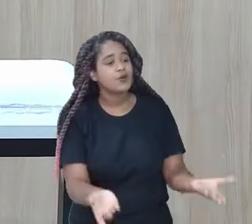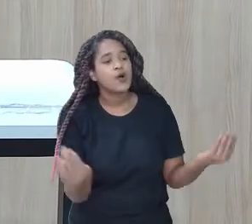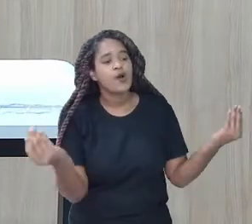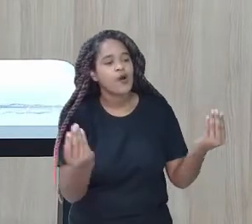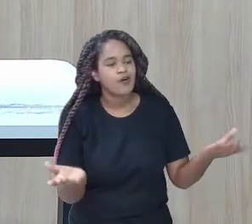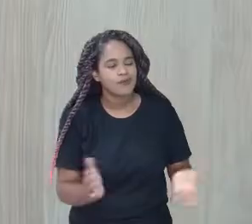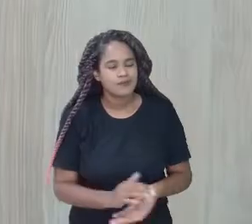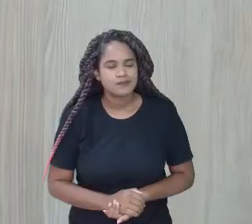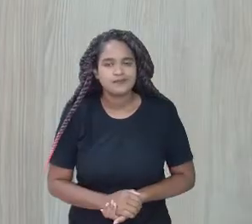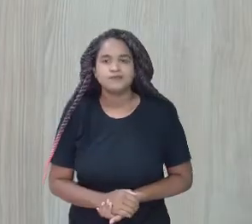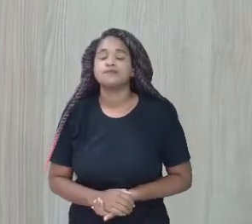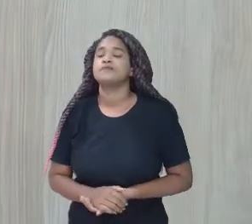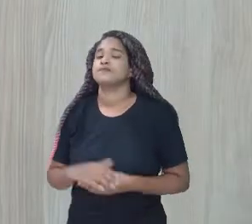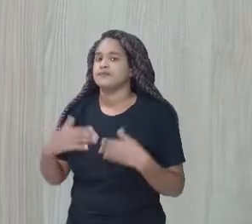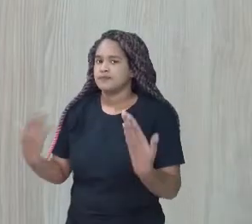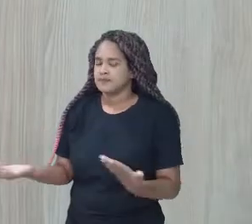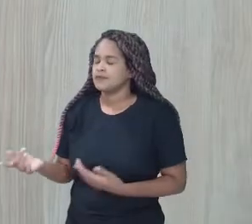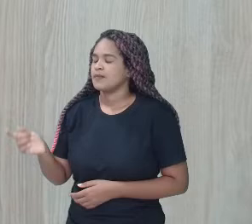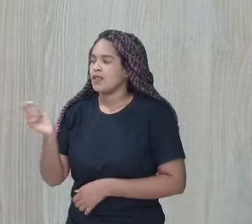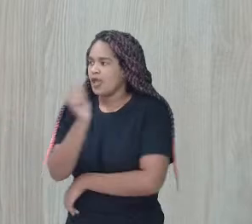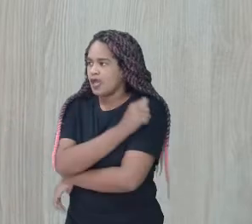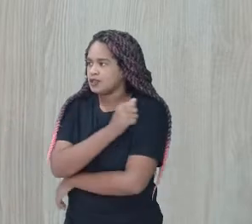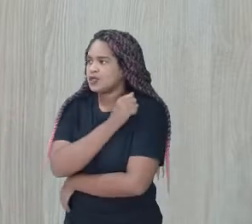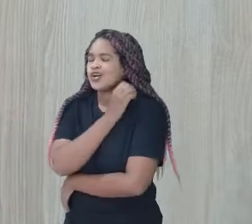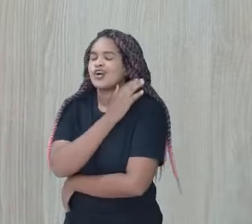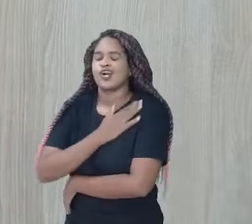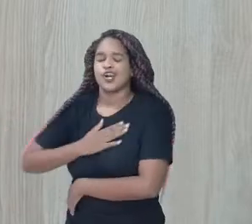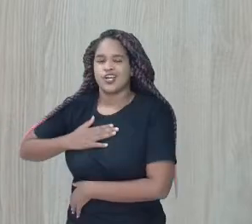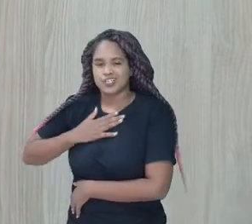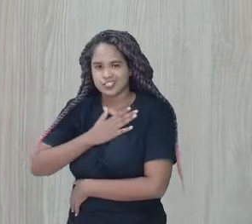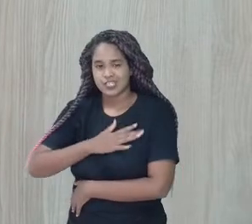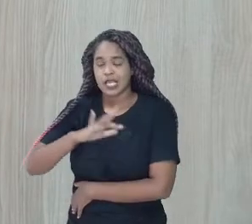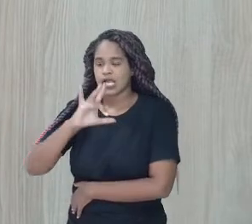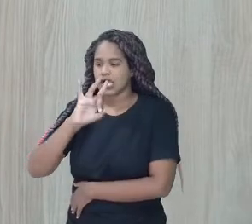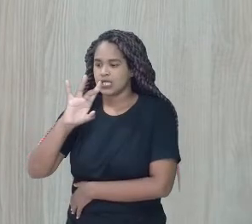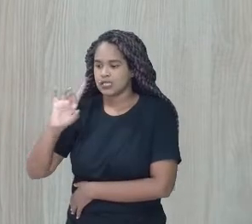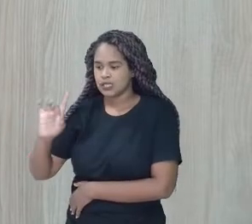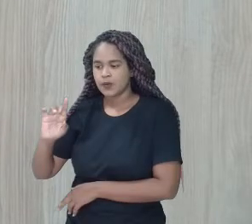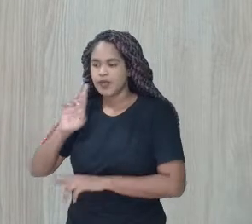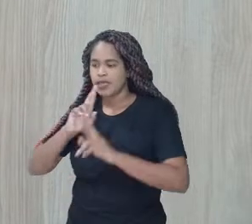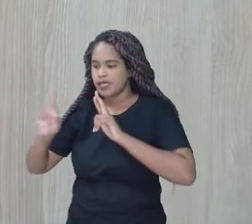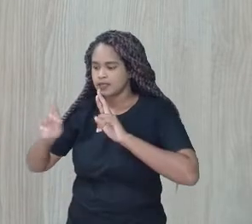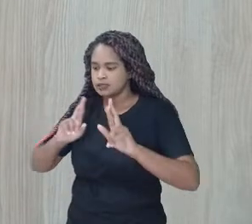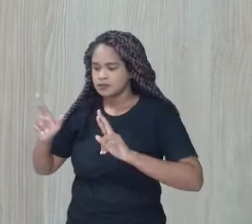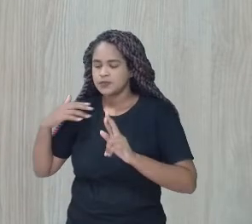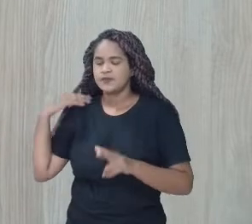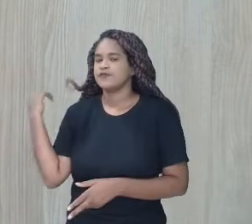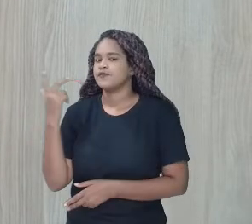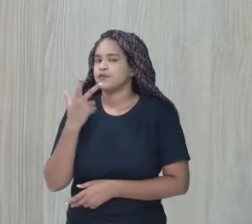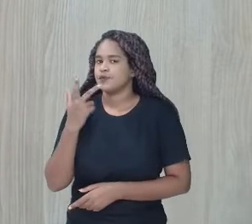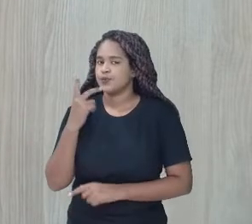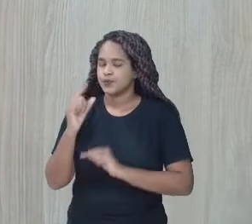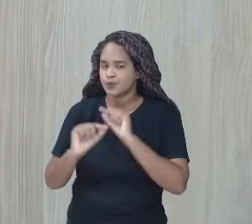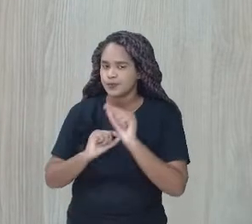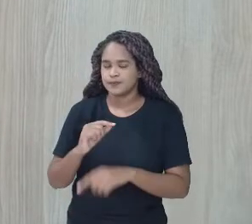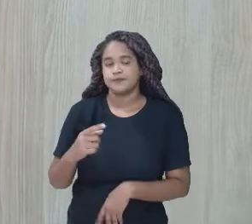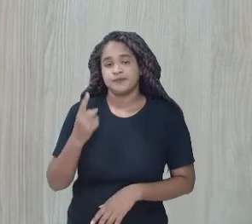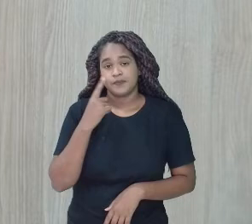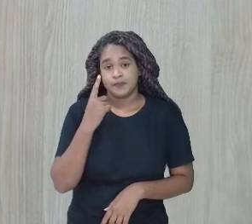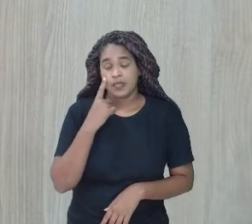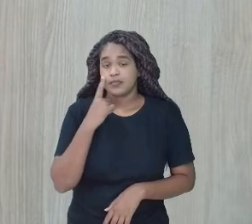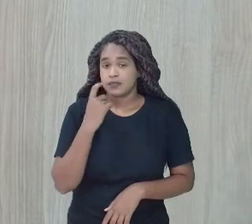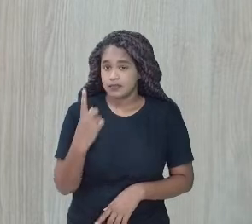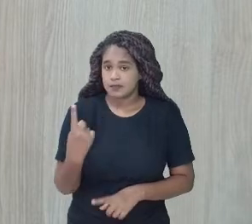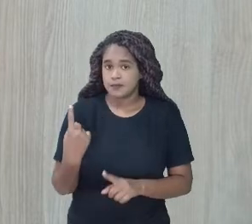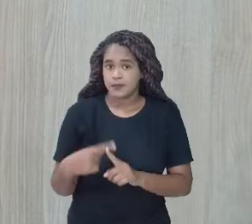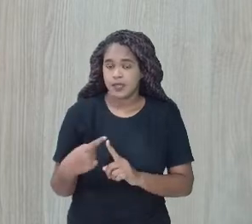aí? Eles estão gostando muito, professora Cláudia. Cada um colocando, né? Foi bem interessante que a resposta